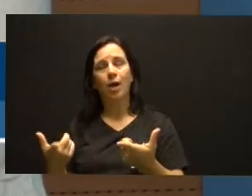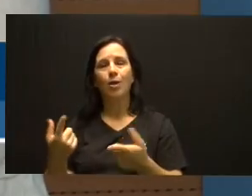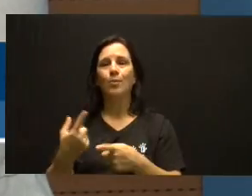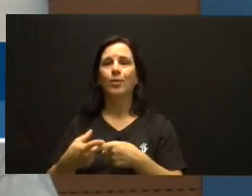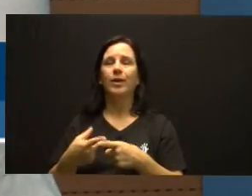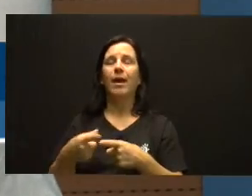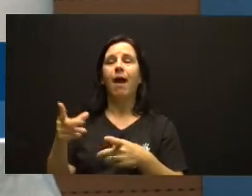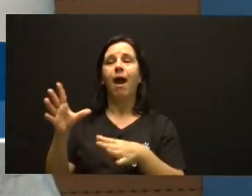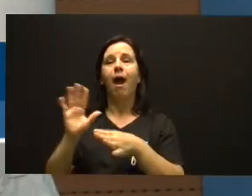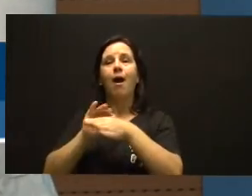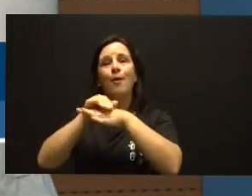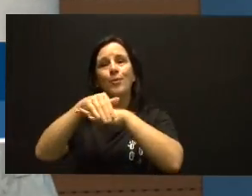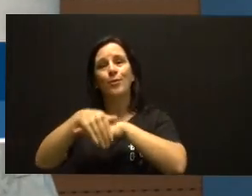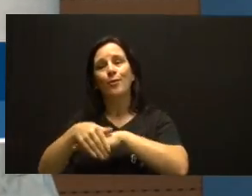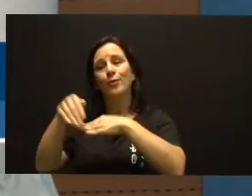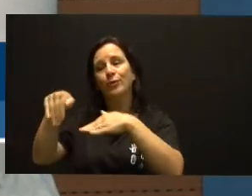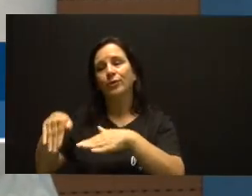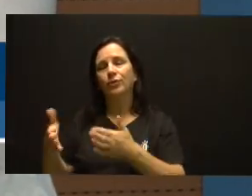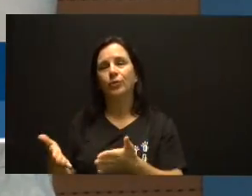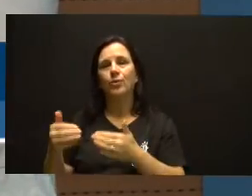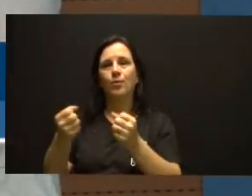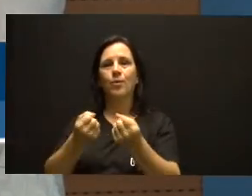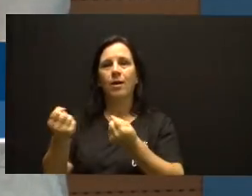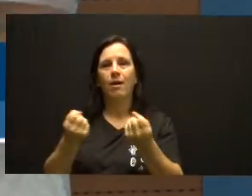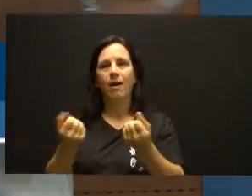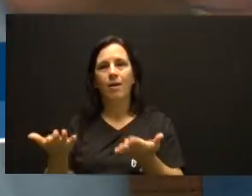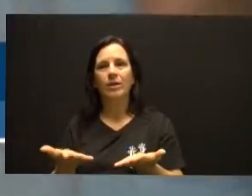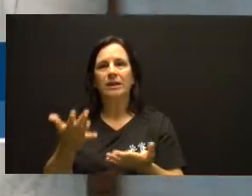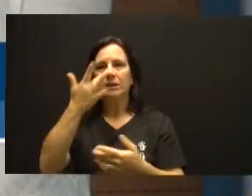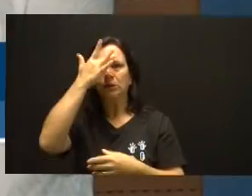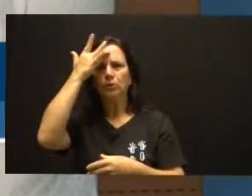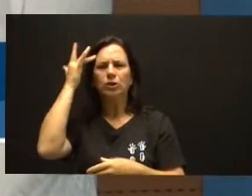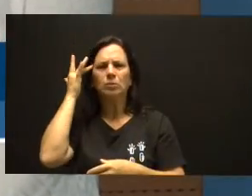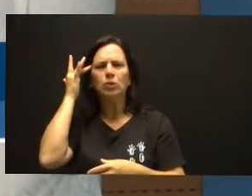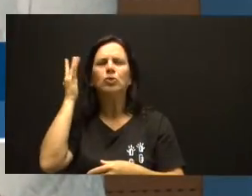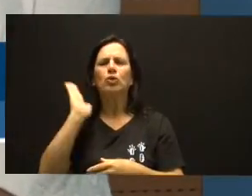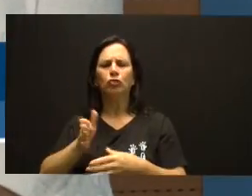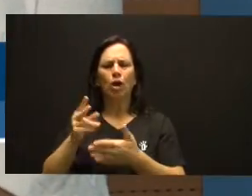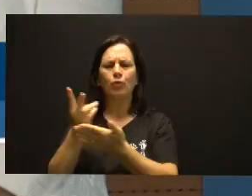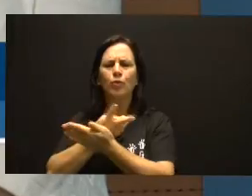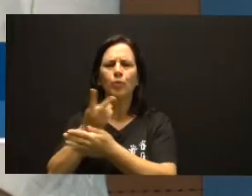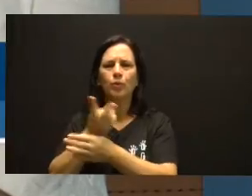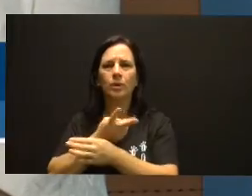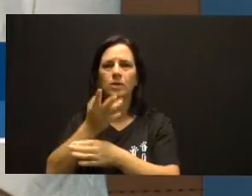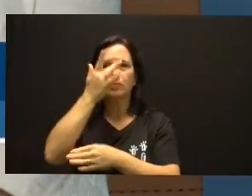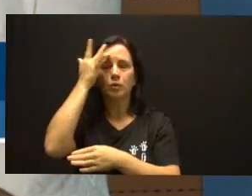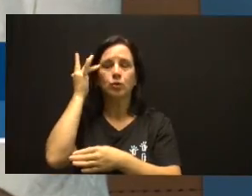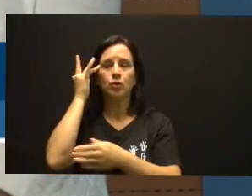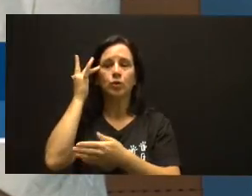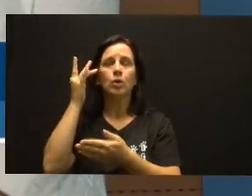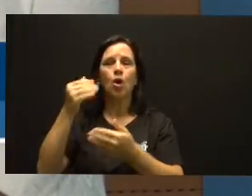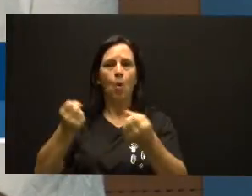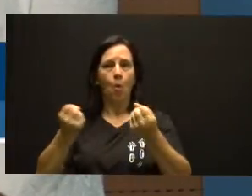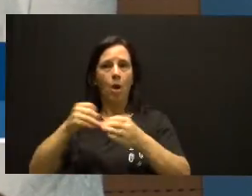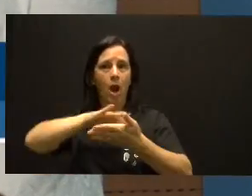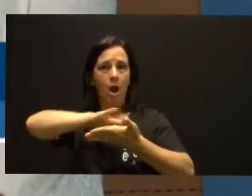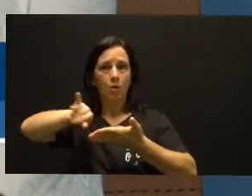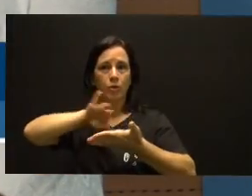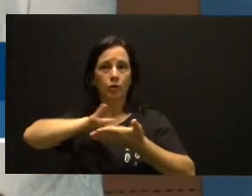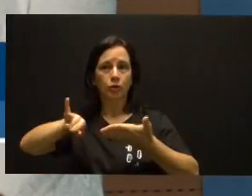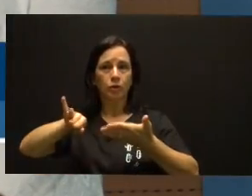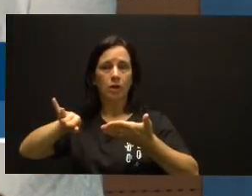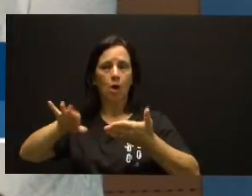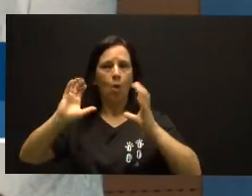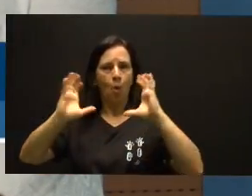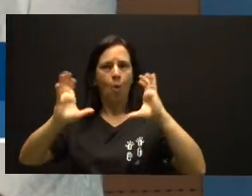tomando cerveja e foi dormir. Eu sei porque eu fui muito atrás de pessoas na palafita, nas casas, para que pudesse retirar o carro para o caminhão do